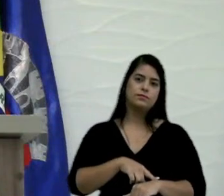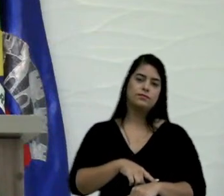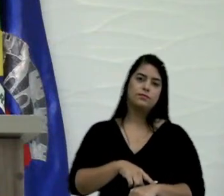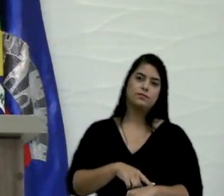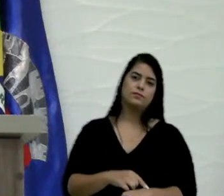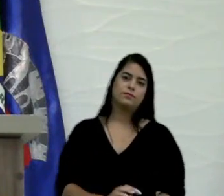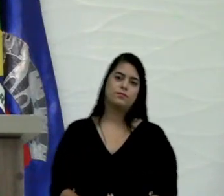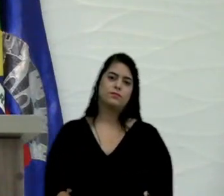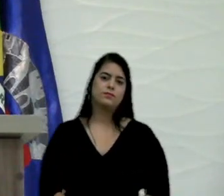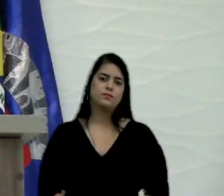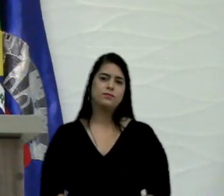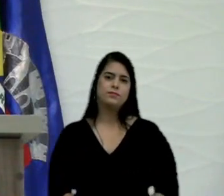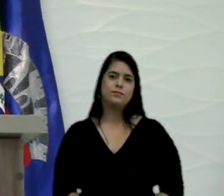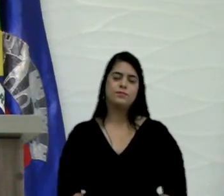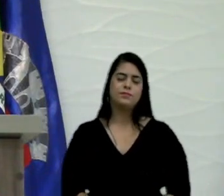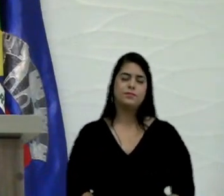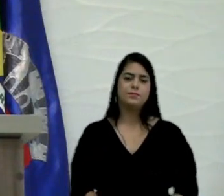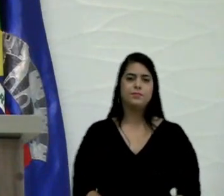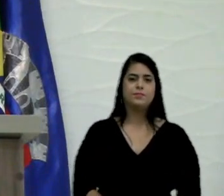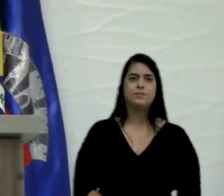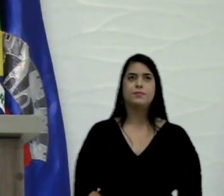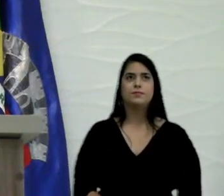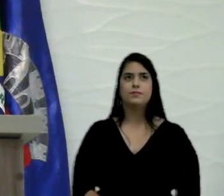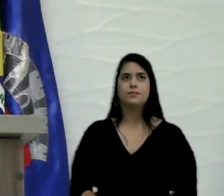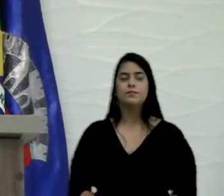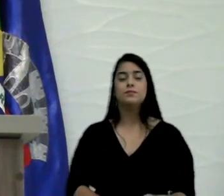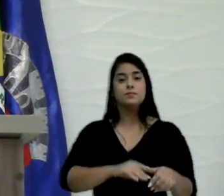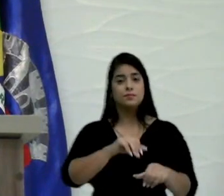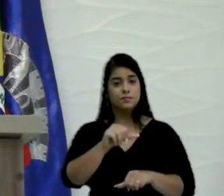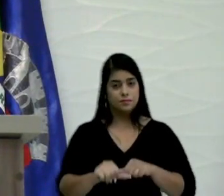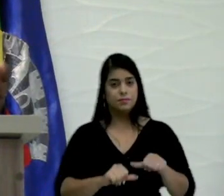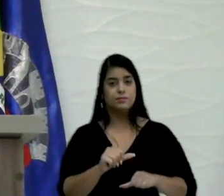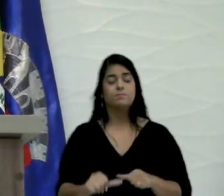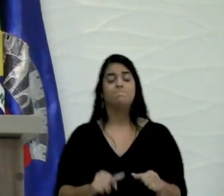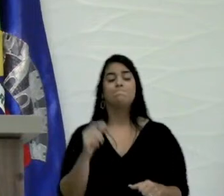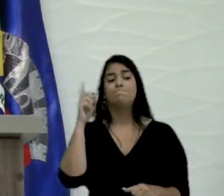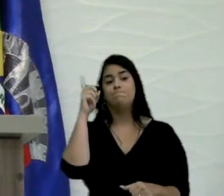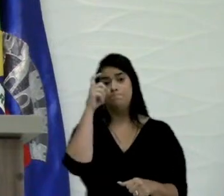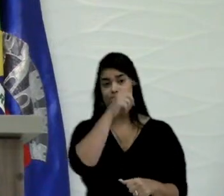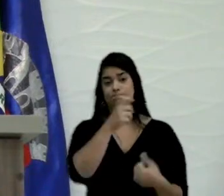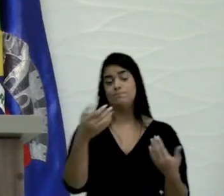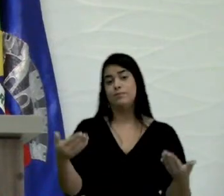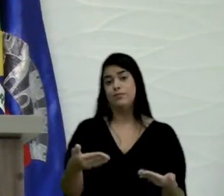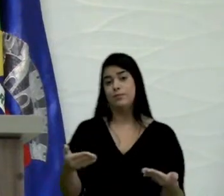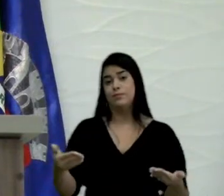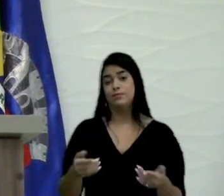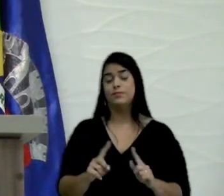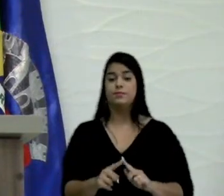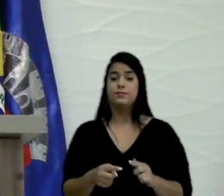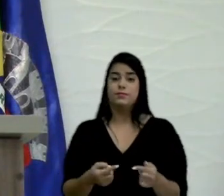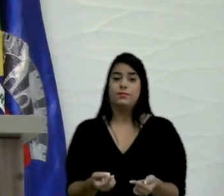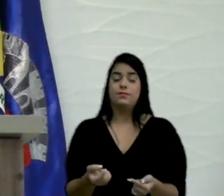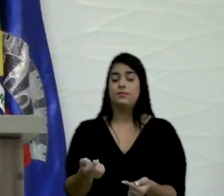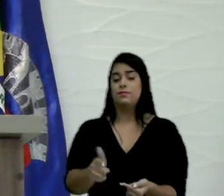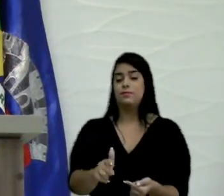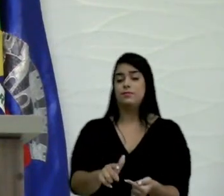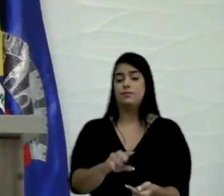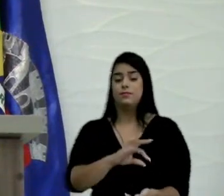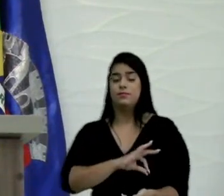por 24 Então se tornou difícil mas já que não tem